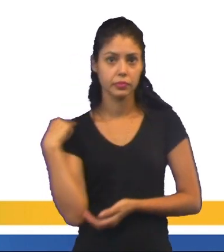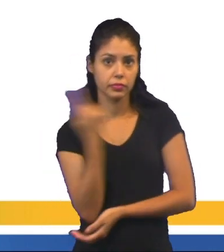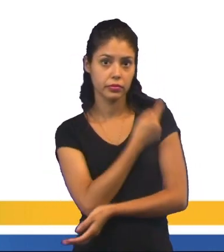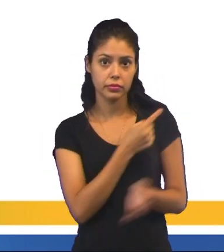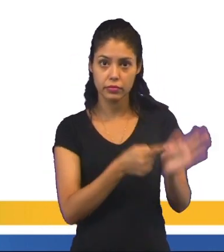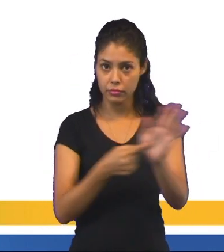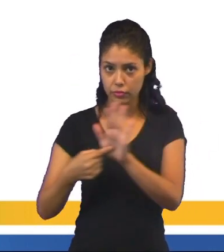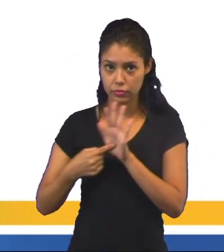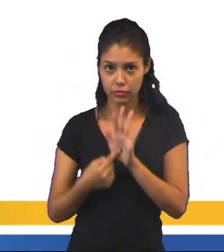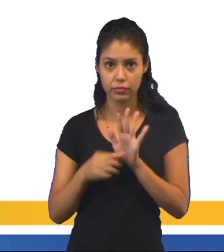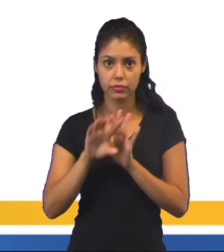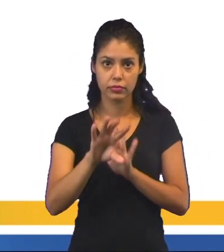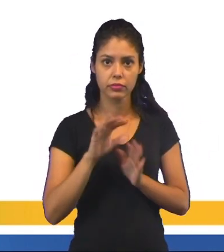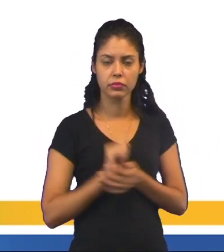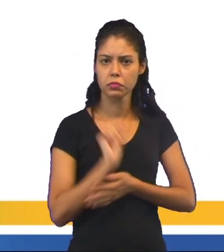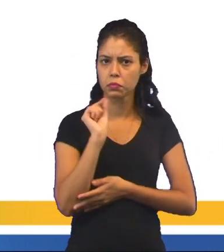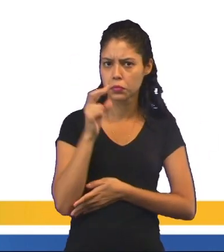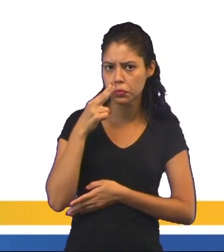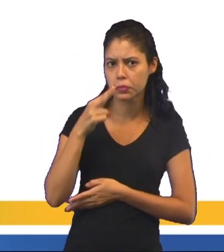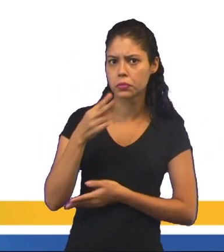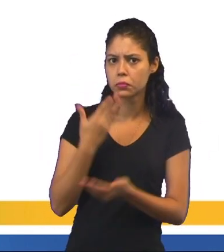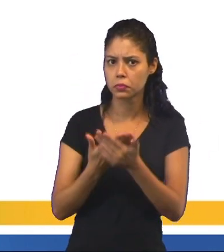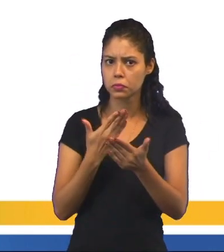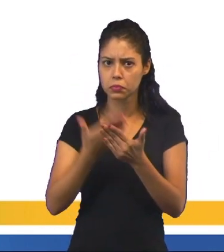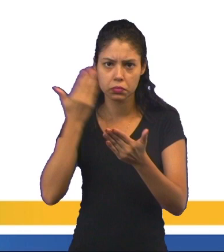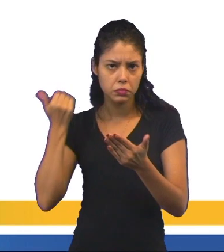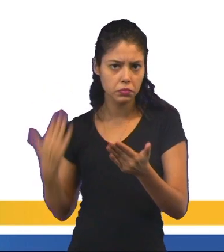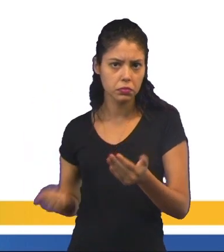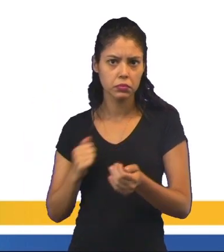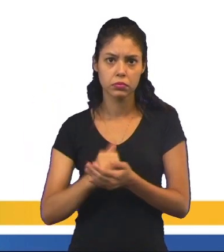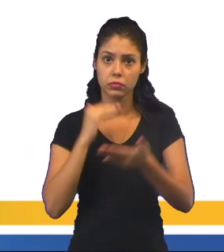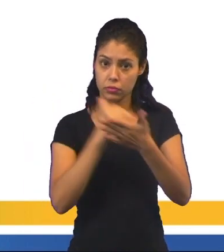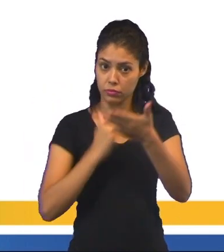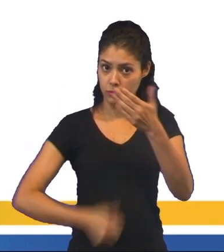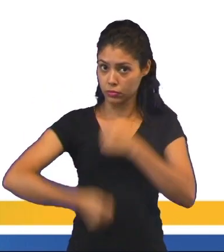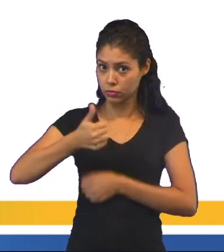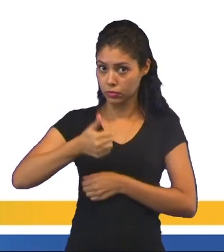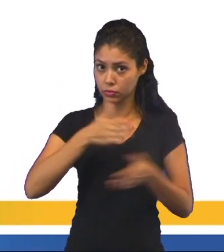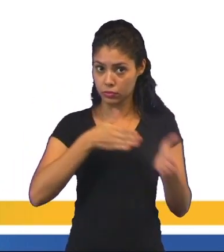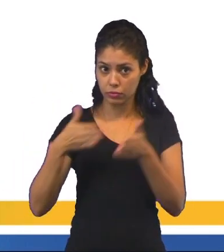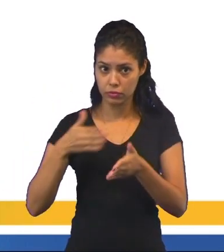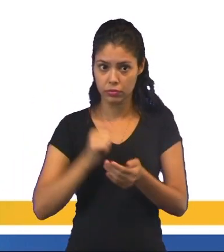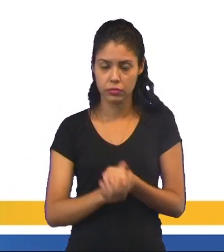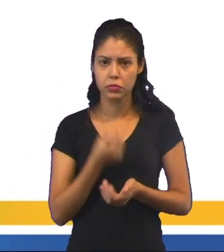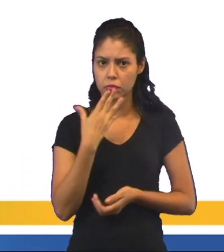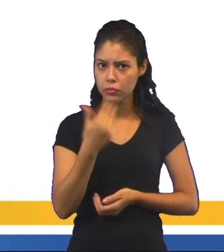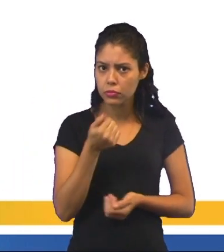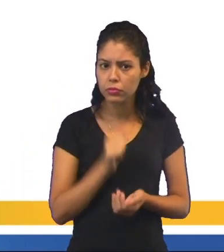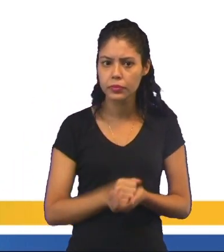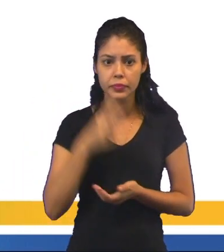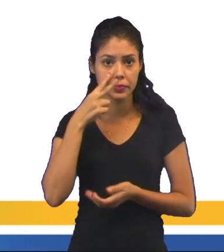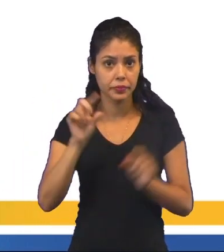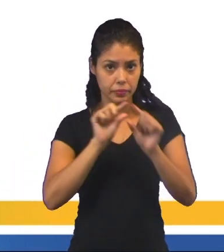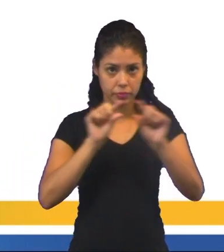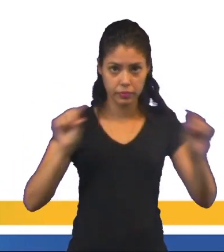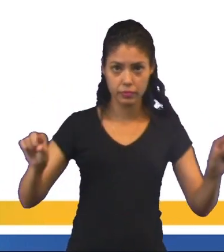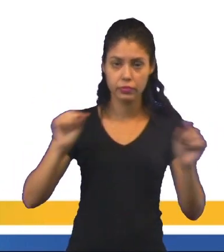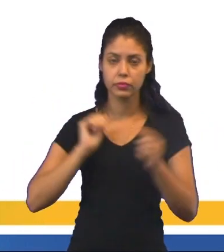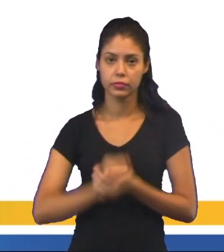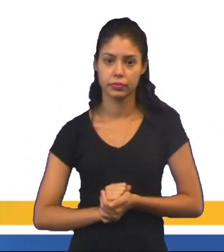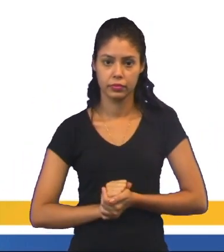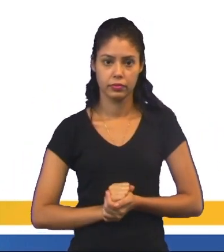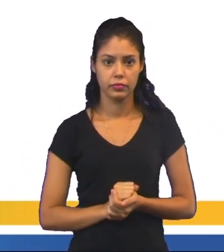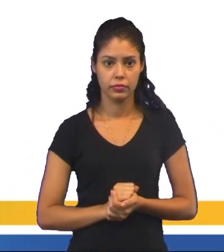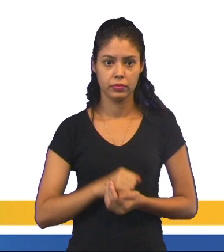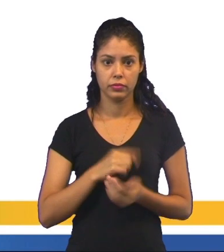nós estamos mostrando aí o que a gente viu naquela aula anterior na parte um tudo bem aonde a gente vê essa reta